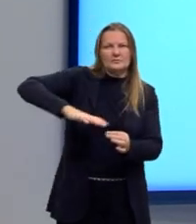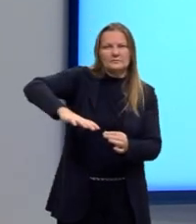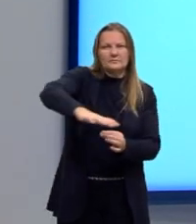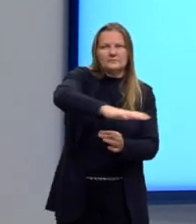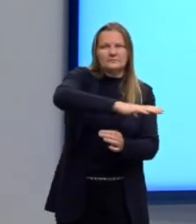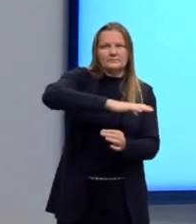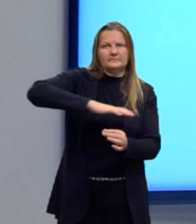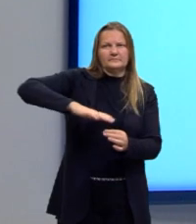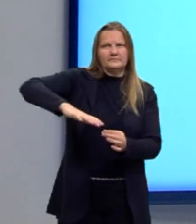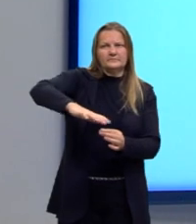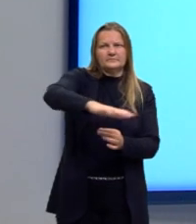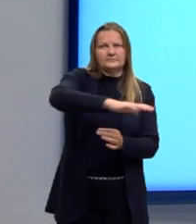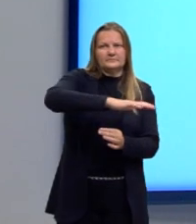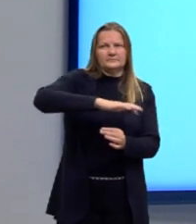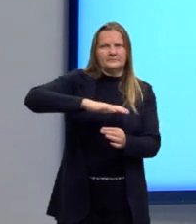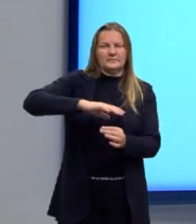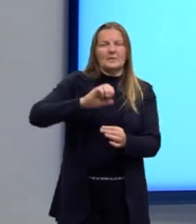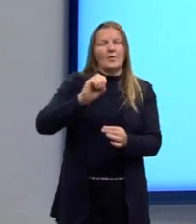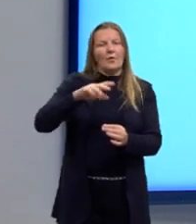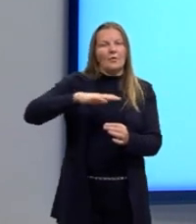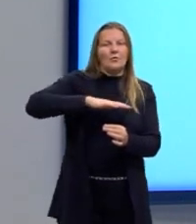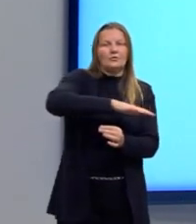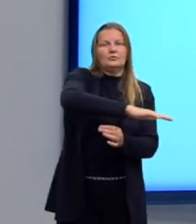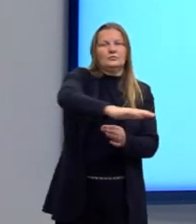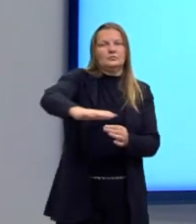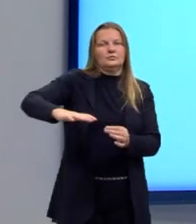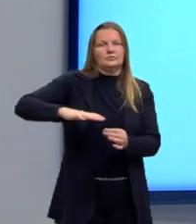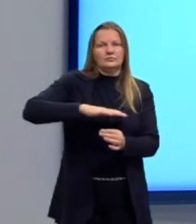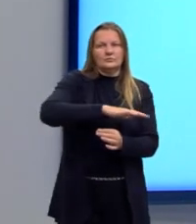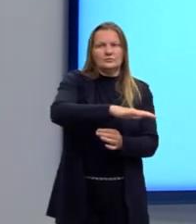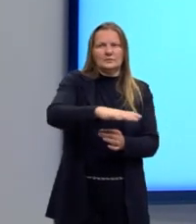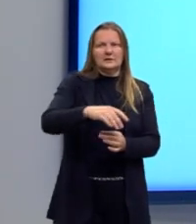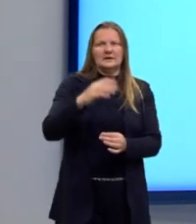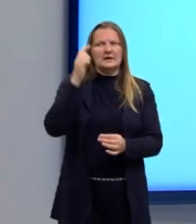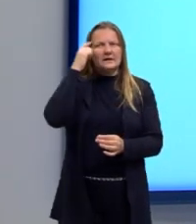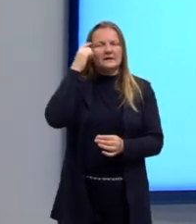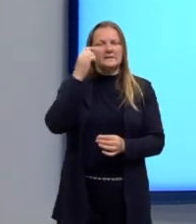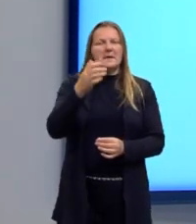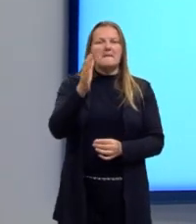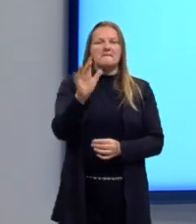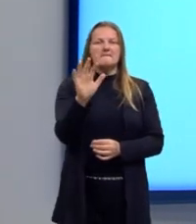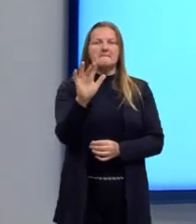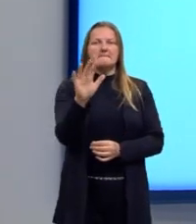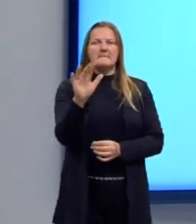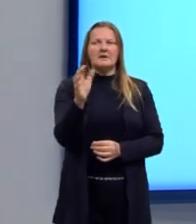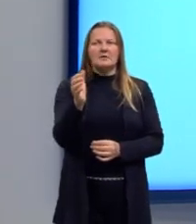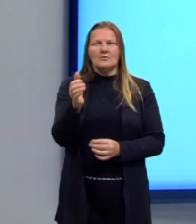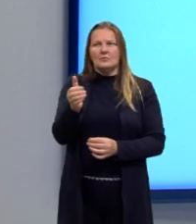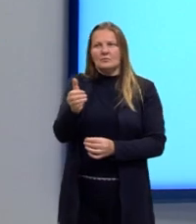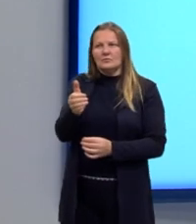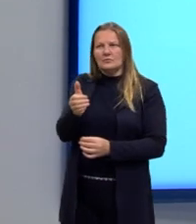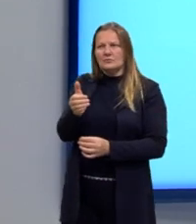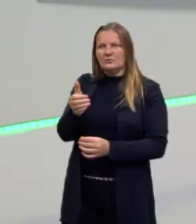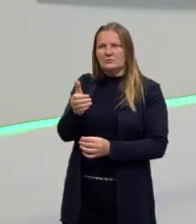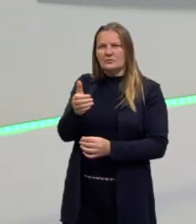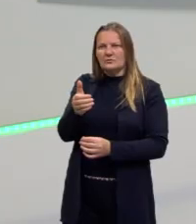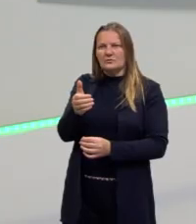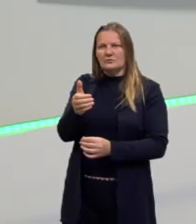comportar, né, conforme tá as flechinhas aqui, mas como que eu sei disso? O que que eu faço, ó? A corrente vai ser